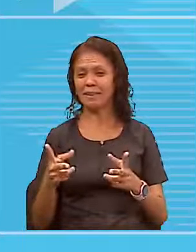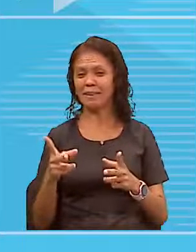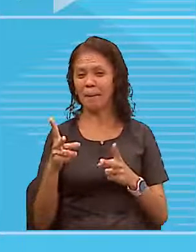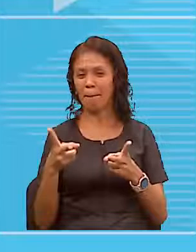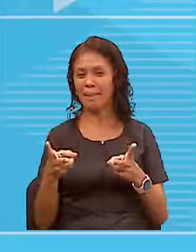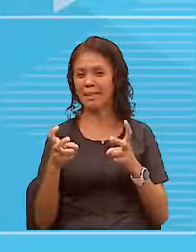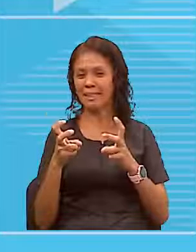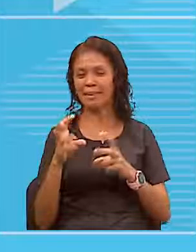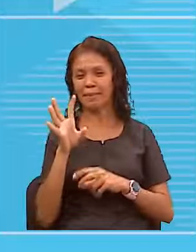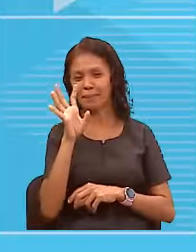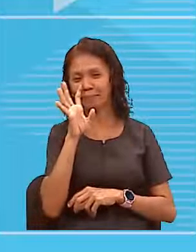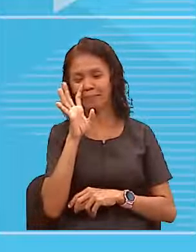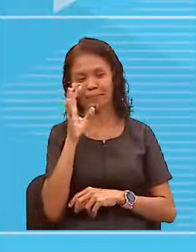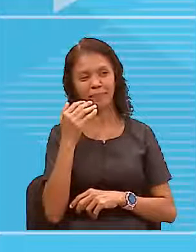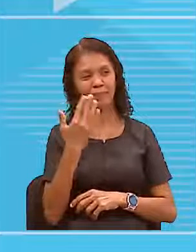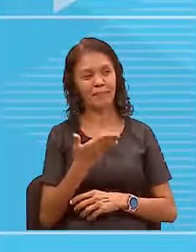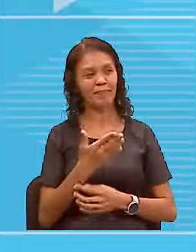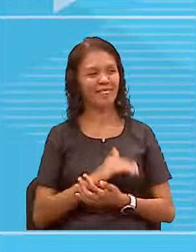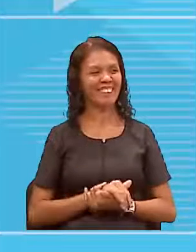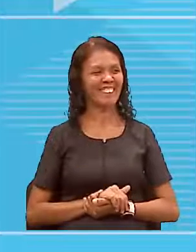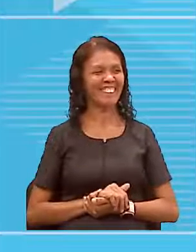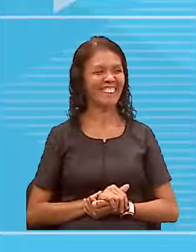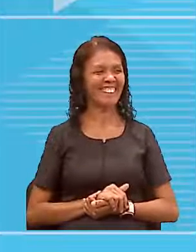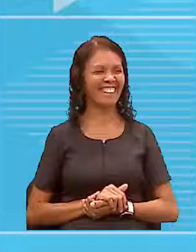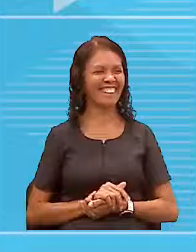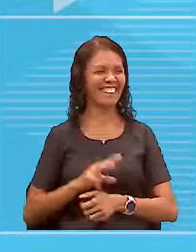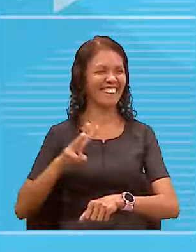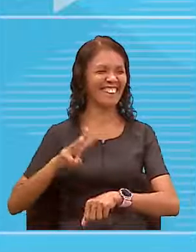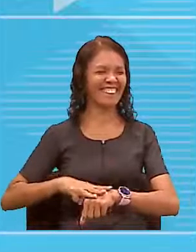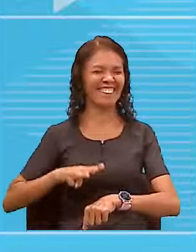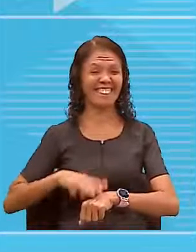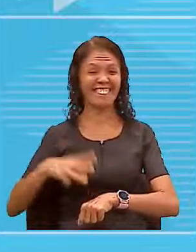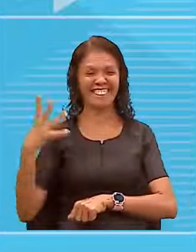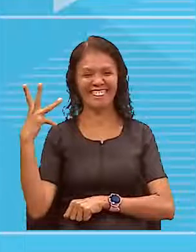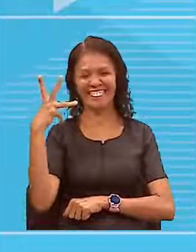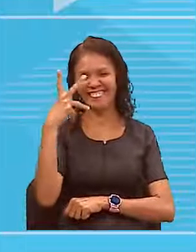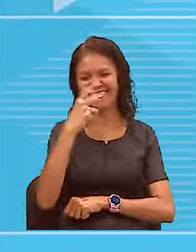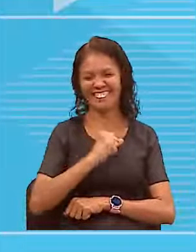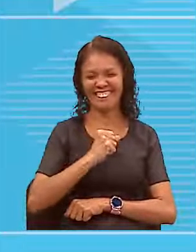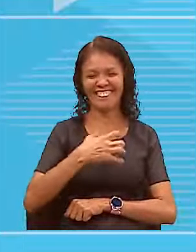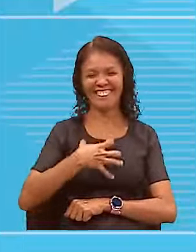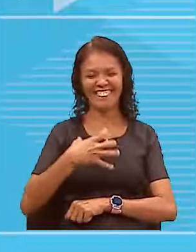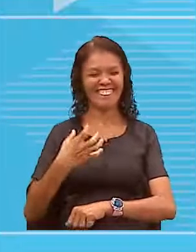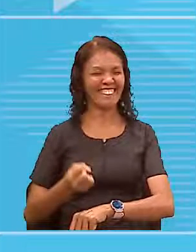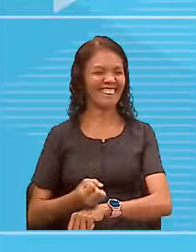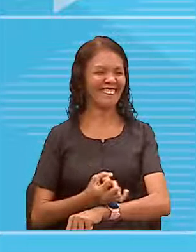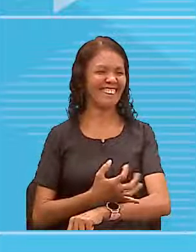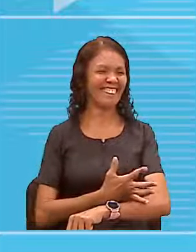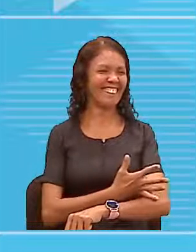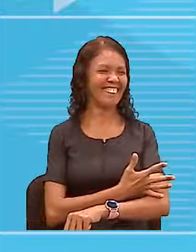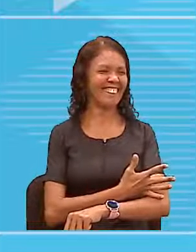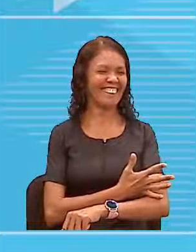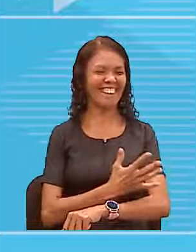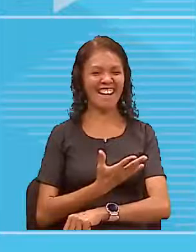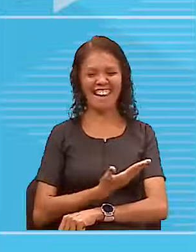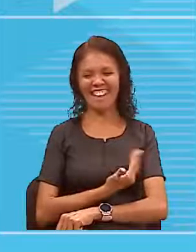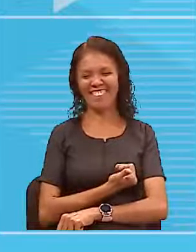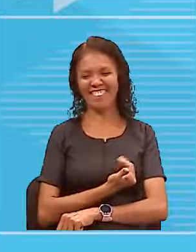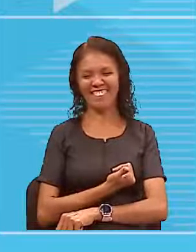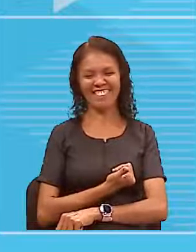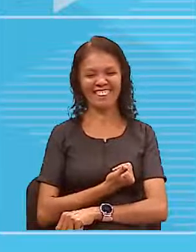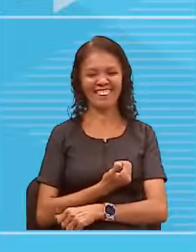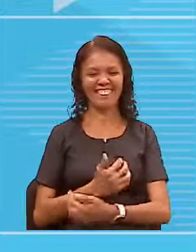Lindo. Isso aqui, matemática, é lindo demais. Eu me arrepio quando eu vejo a matemática. Entendeu? Isso aqui é apaixonante, não é não,